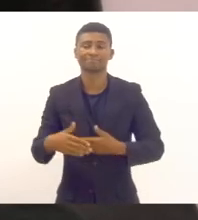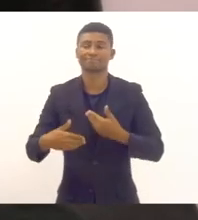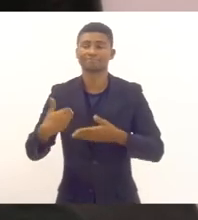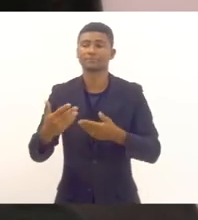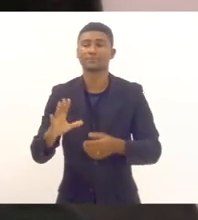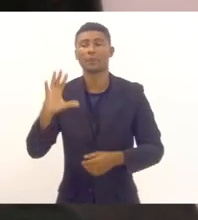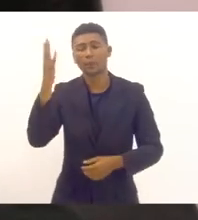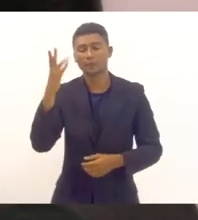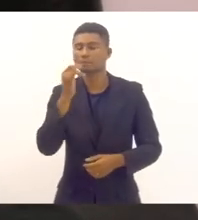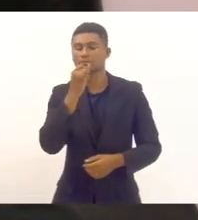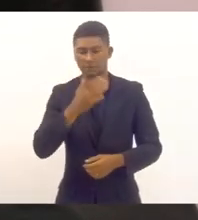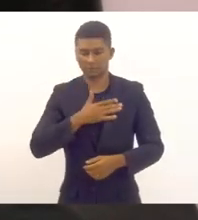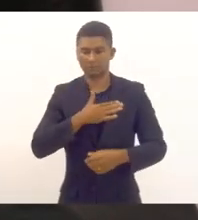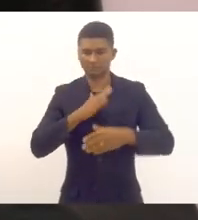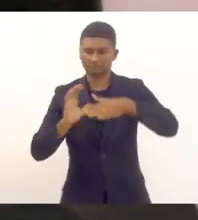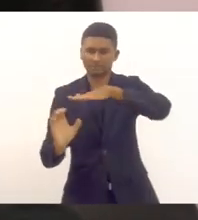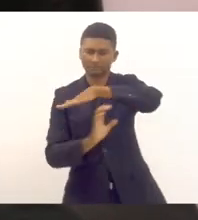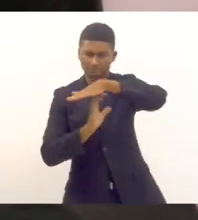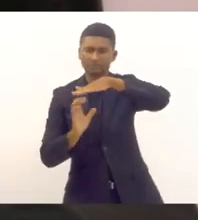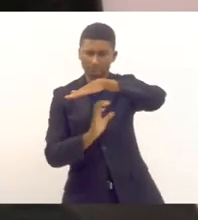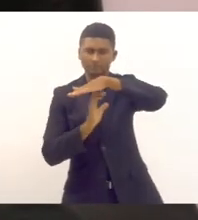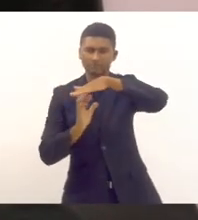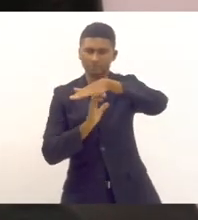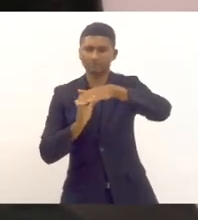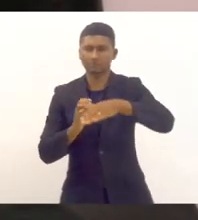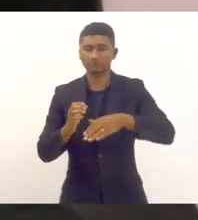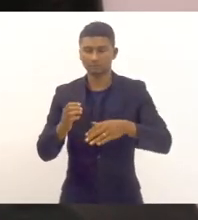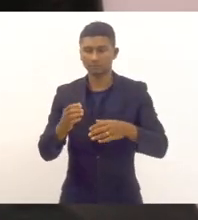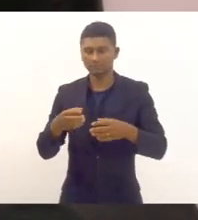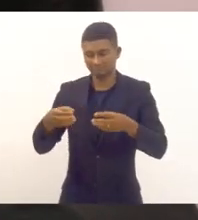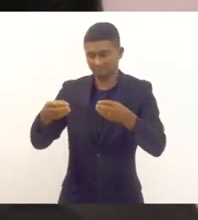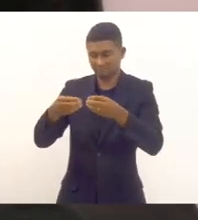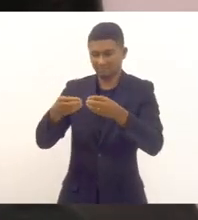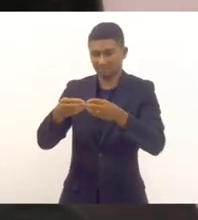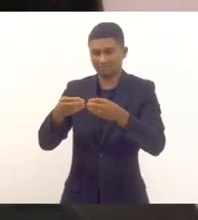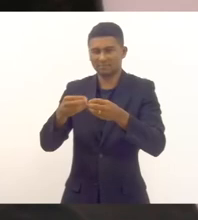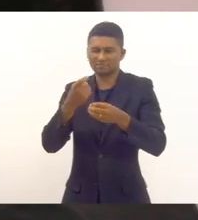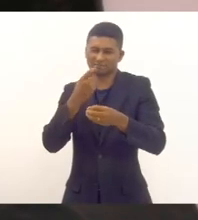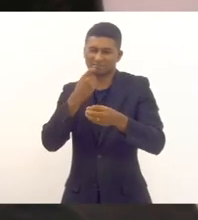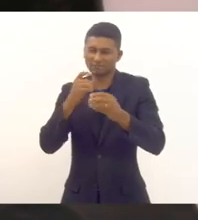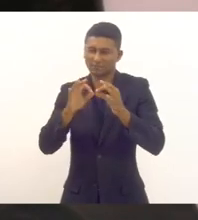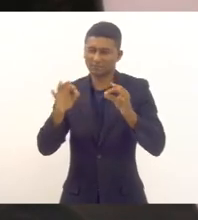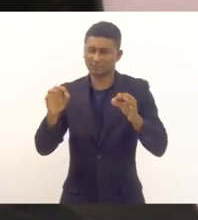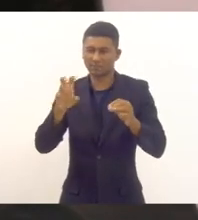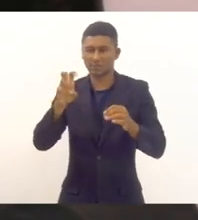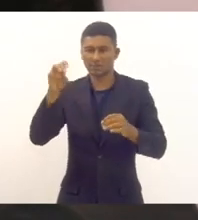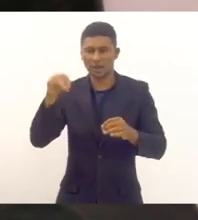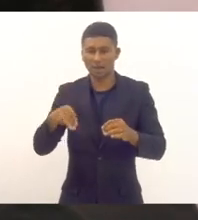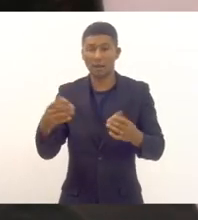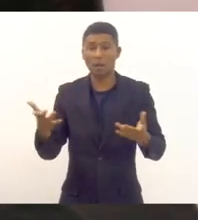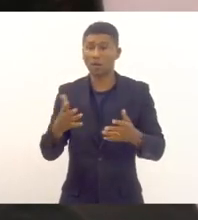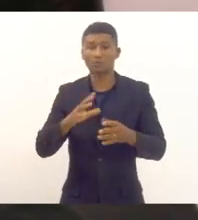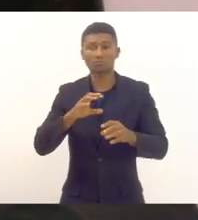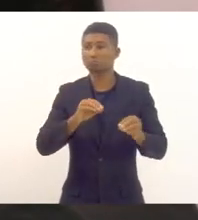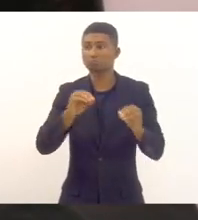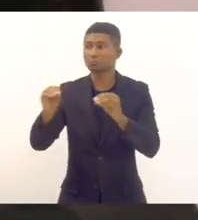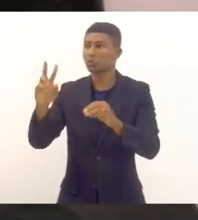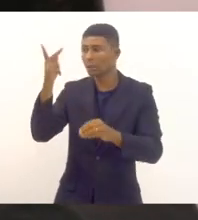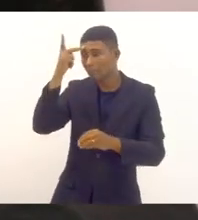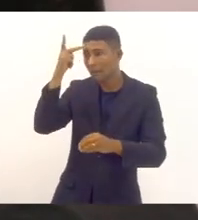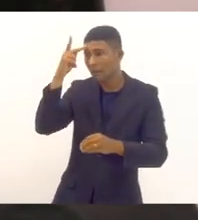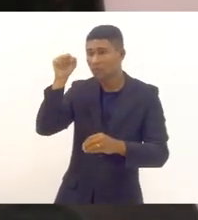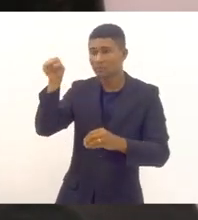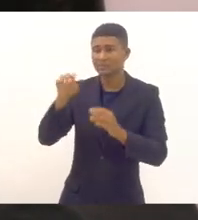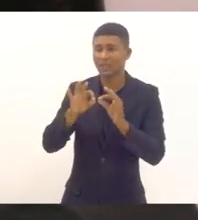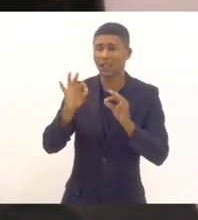que era bem competitiva, porque ficava do lado, a 5 quilômetros da minha empresa, agora está em Sorocaba, o cara que está estabelecido em